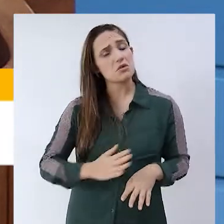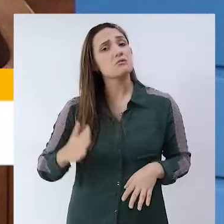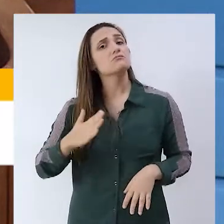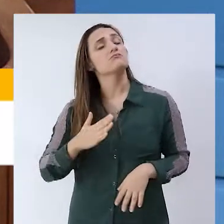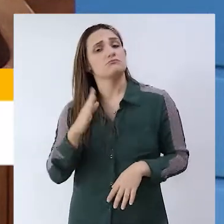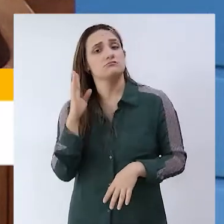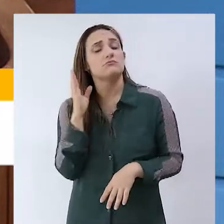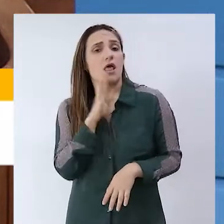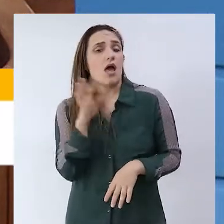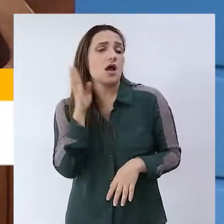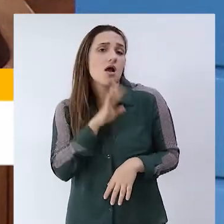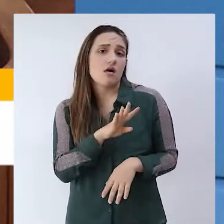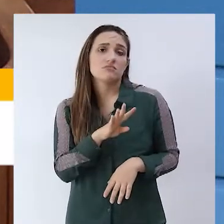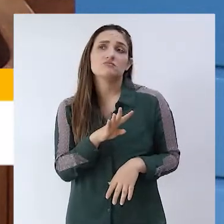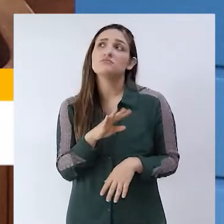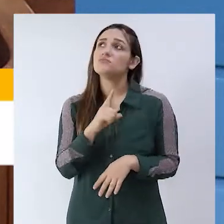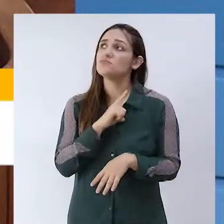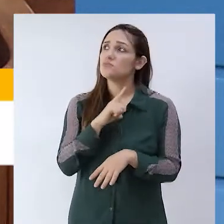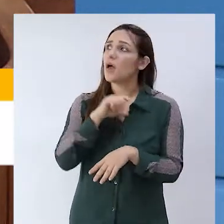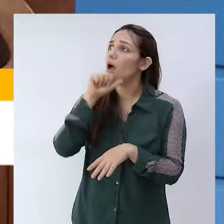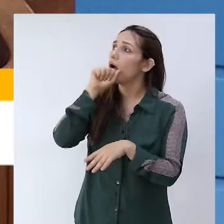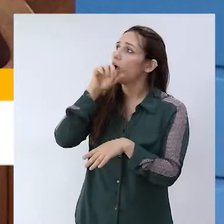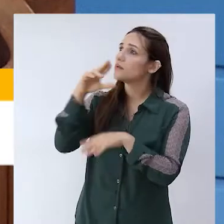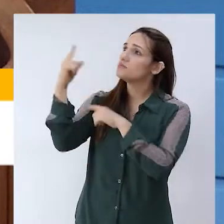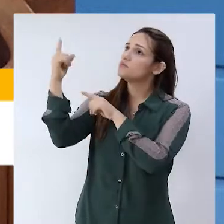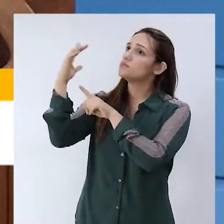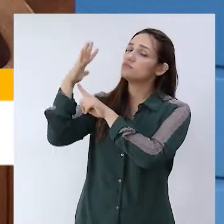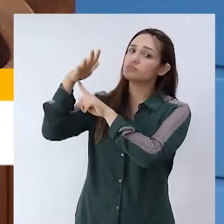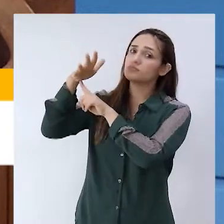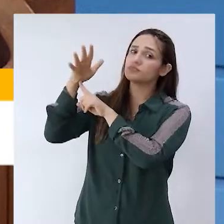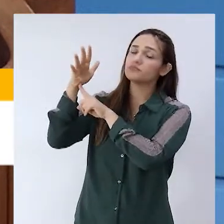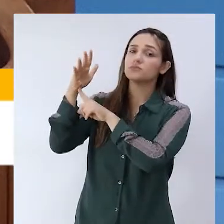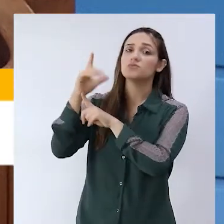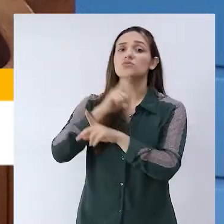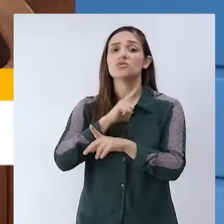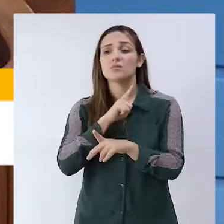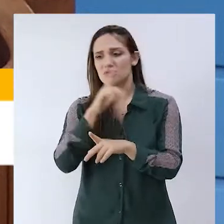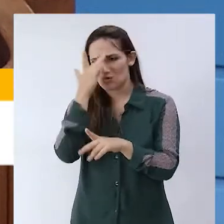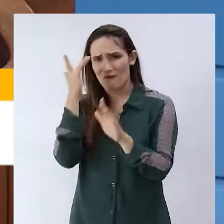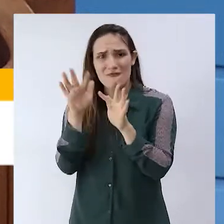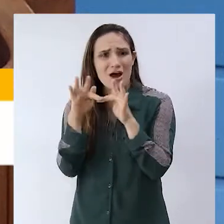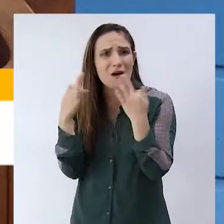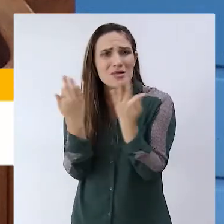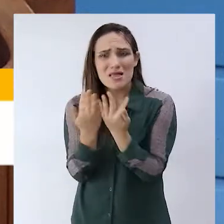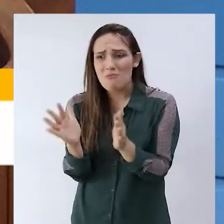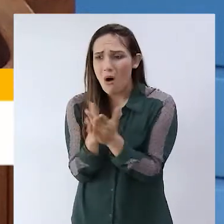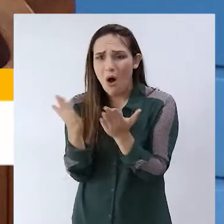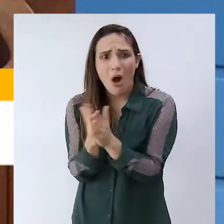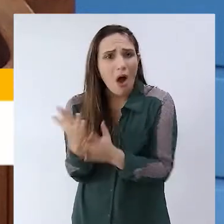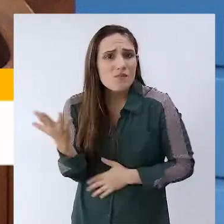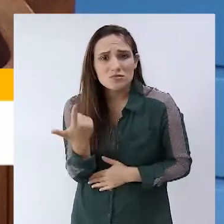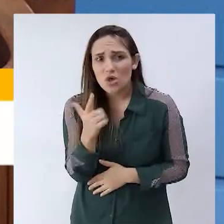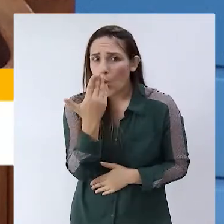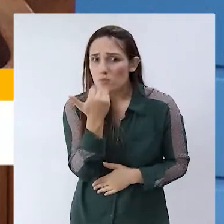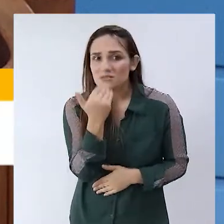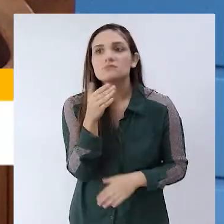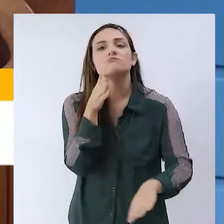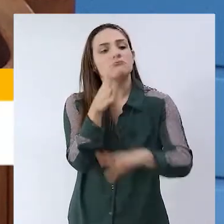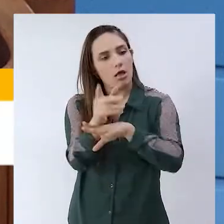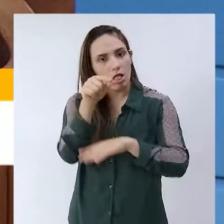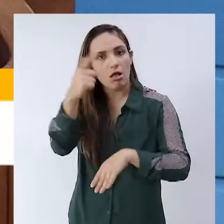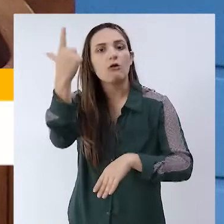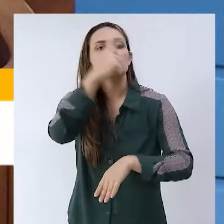lugar climatizado, atendia pessoas carentes daquela região, de toda aquela